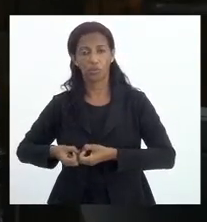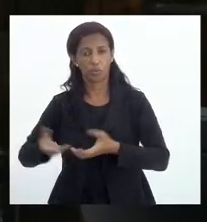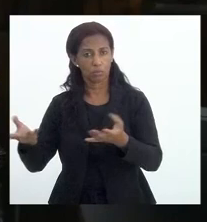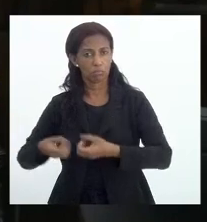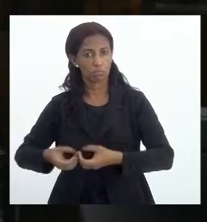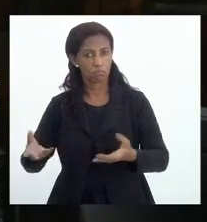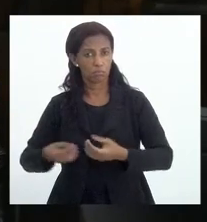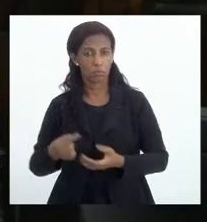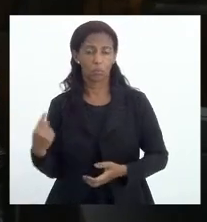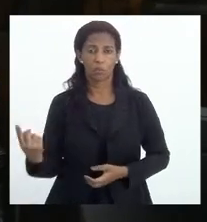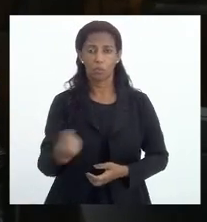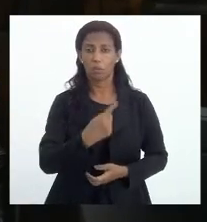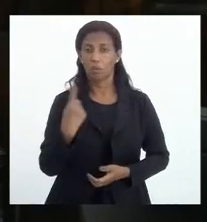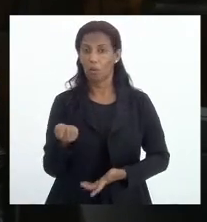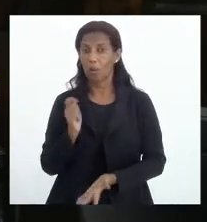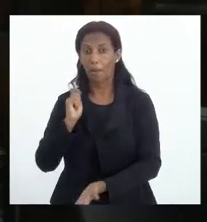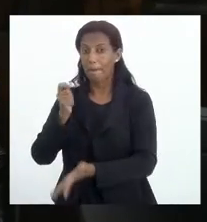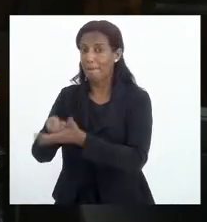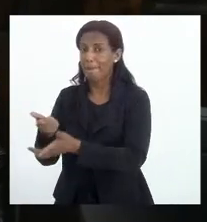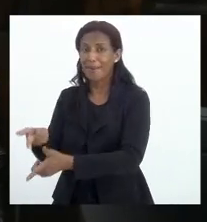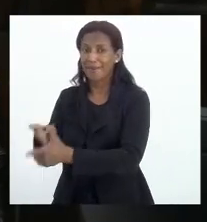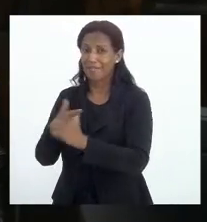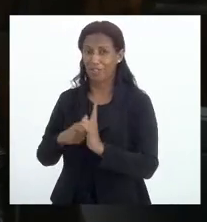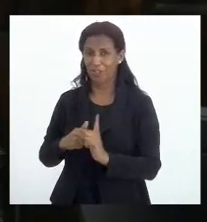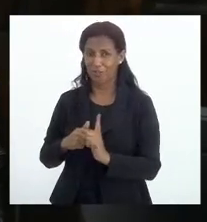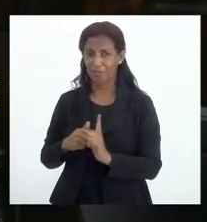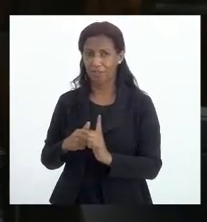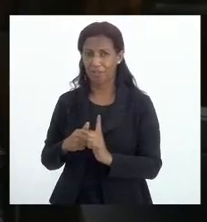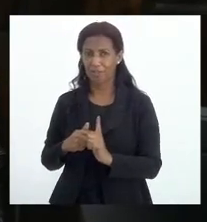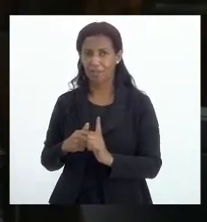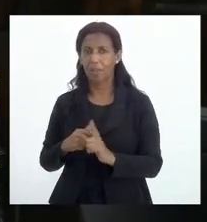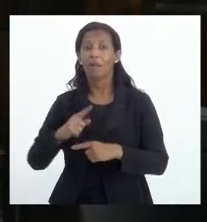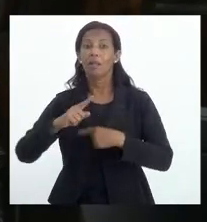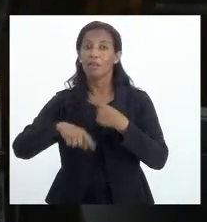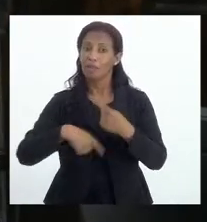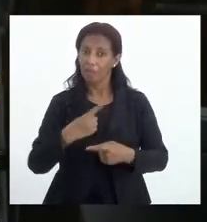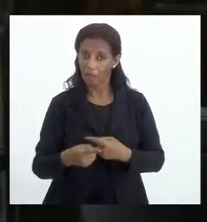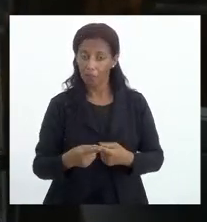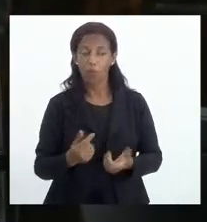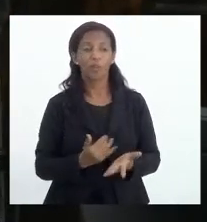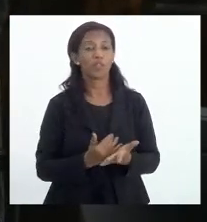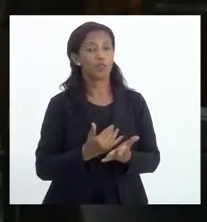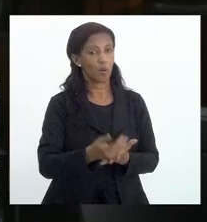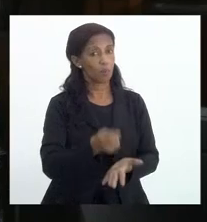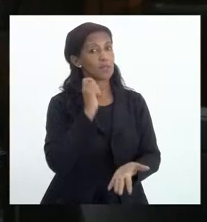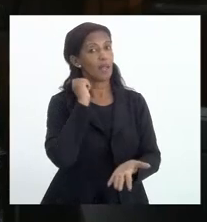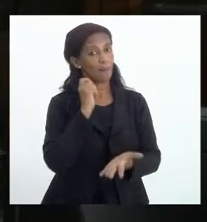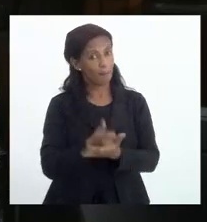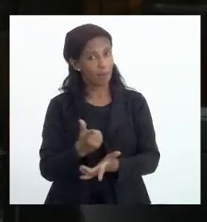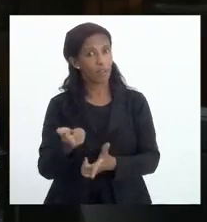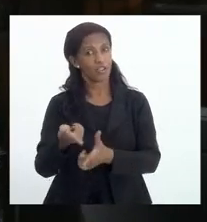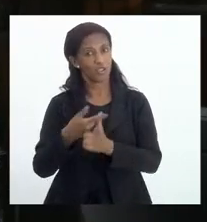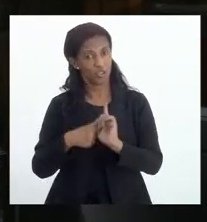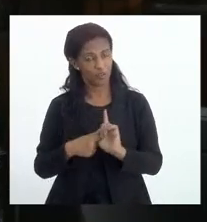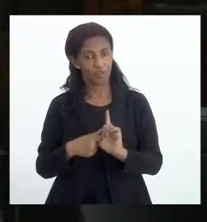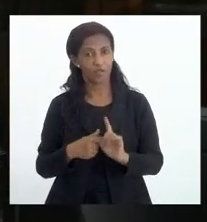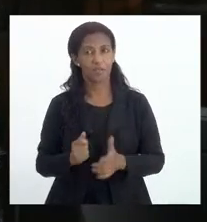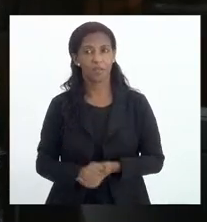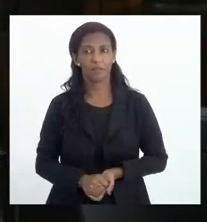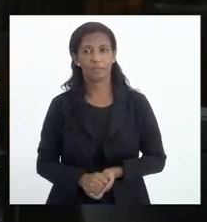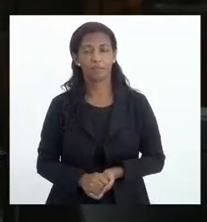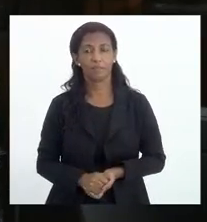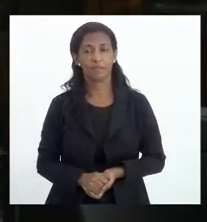porque nós não estávamos pagando a dívida. Nós, daqui a pouco, vamos recomeçar a pagar a dívida. Então,